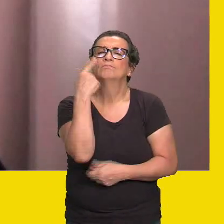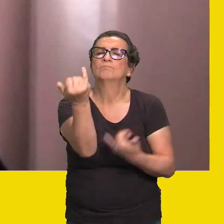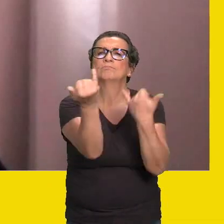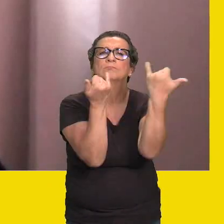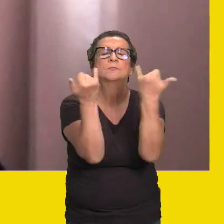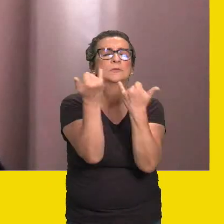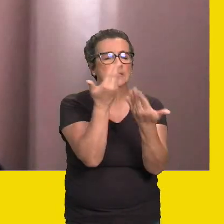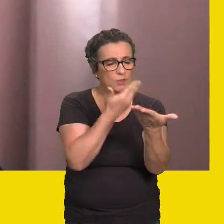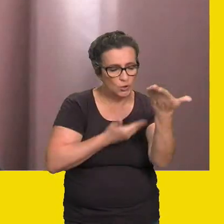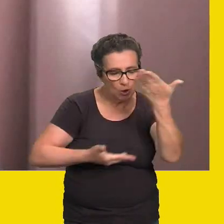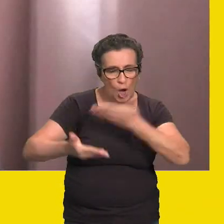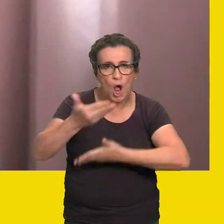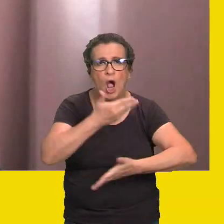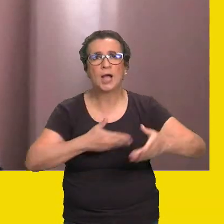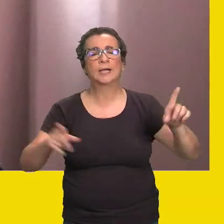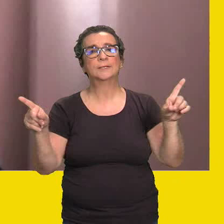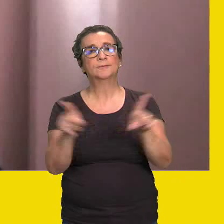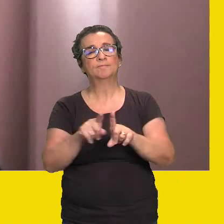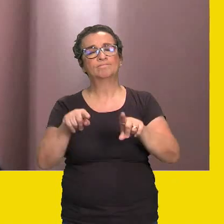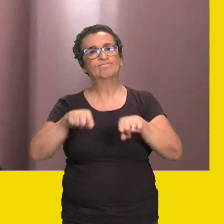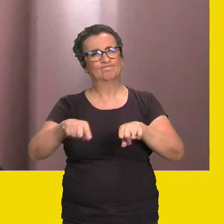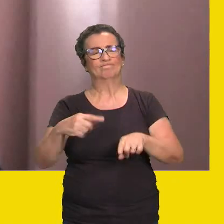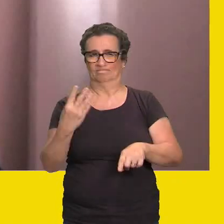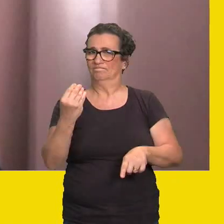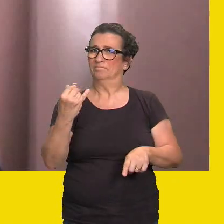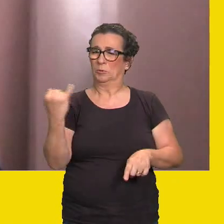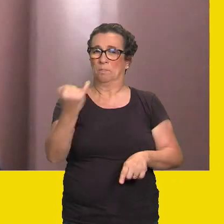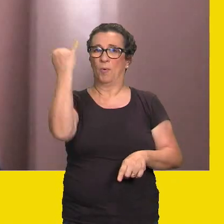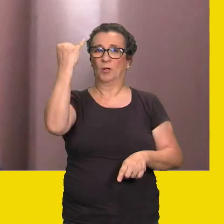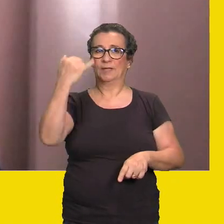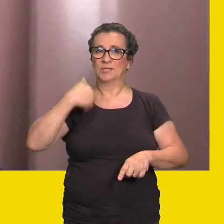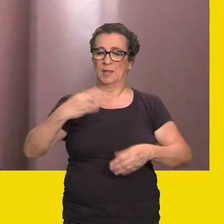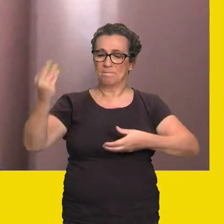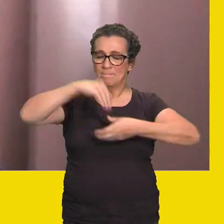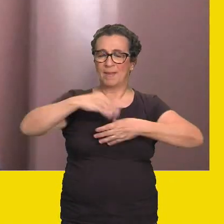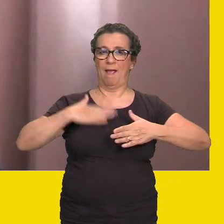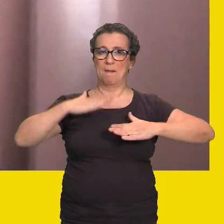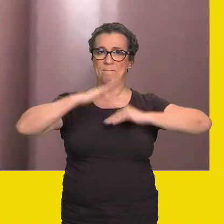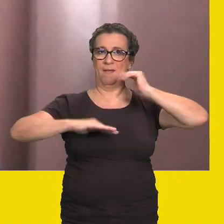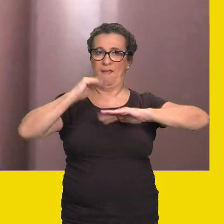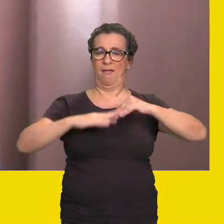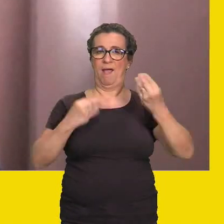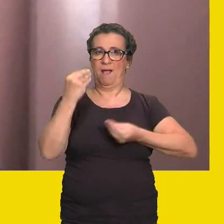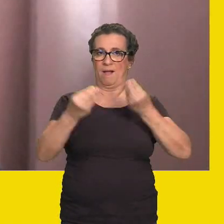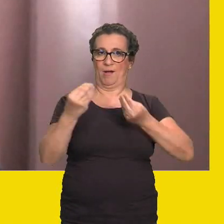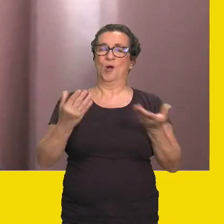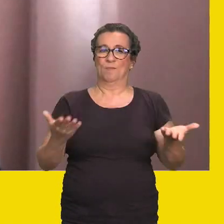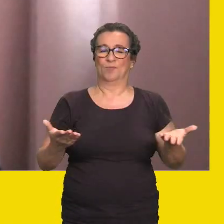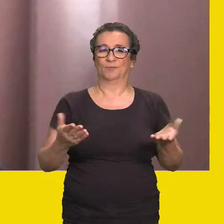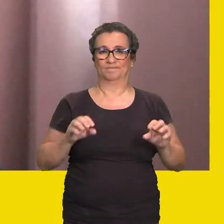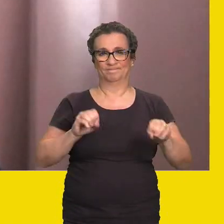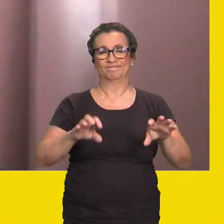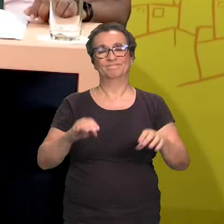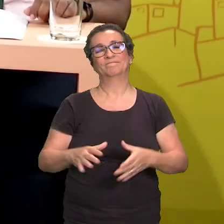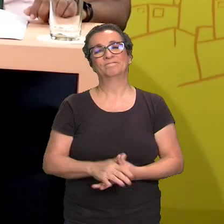troca, e que é muito válido para dentro da minha prática. Eu vejo isso como um ponto principal.